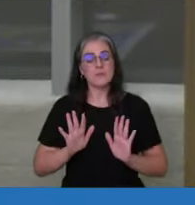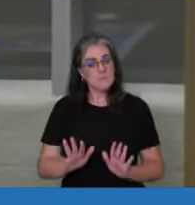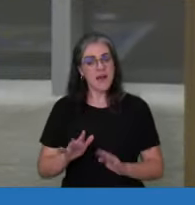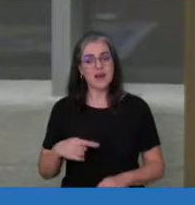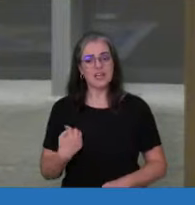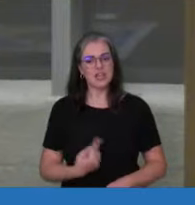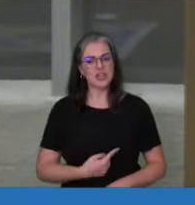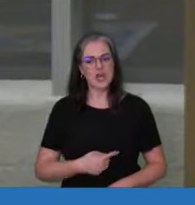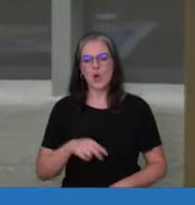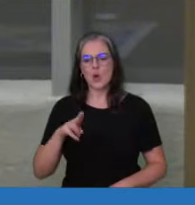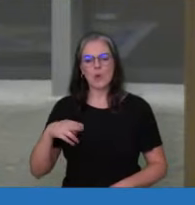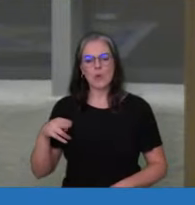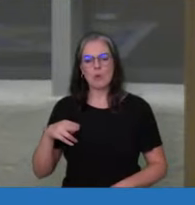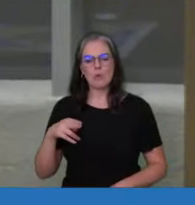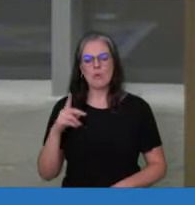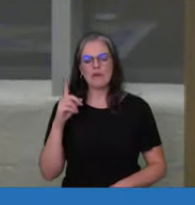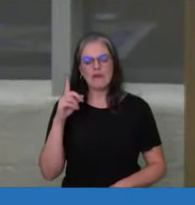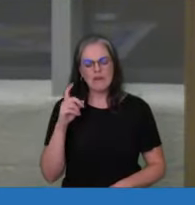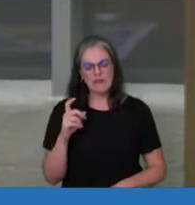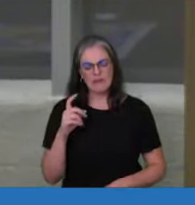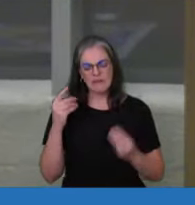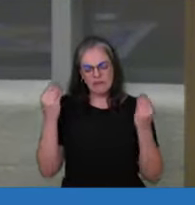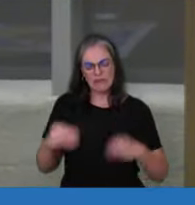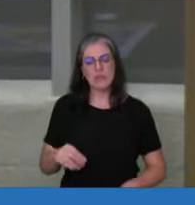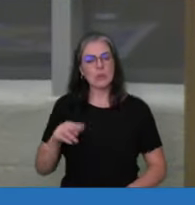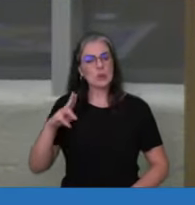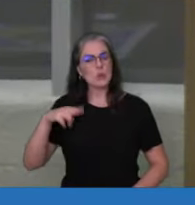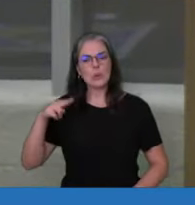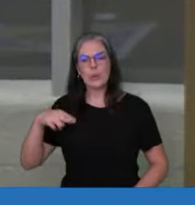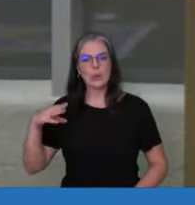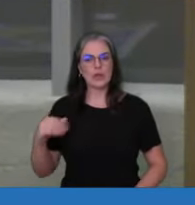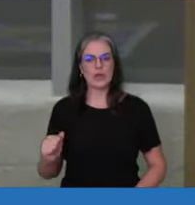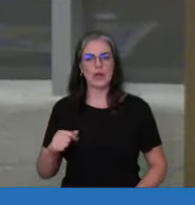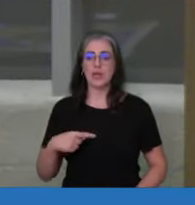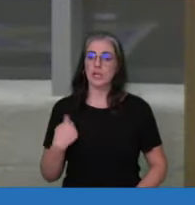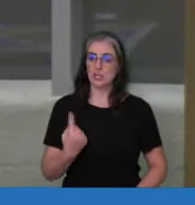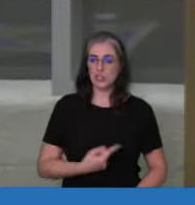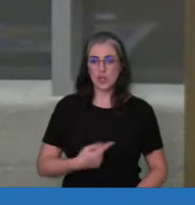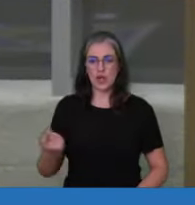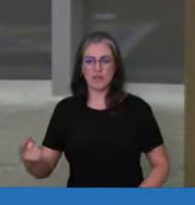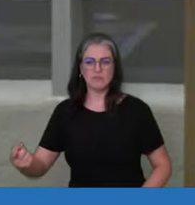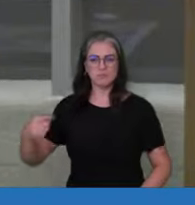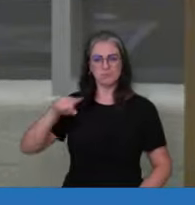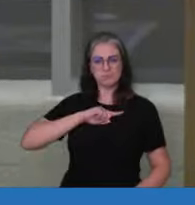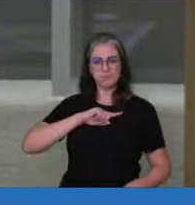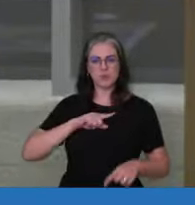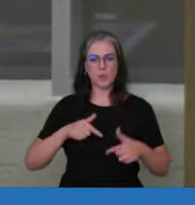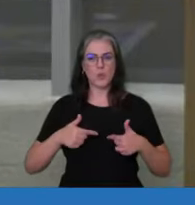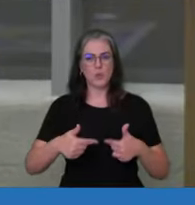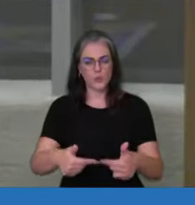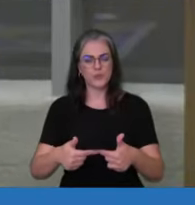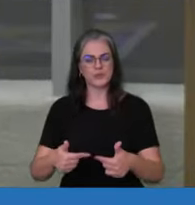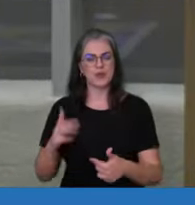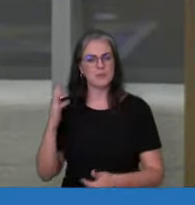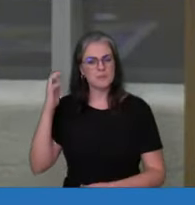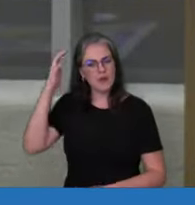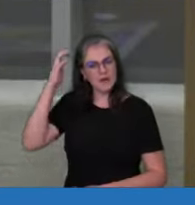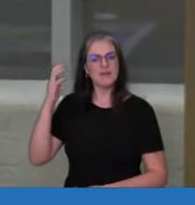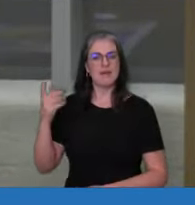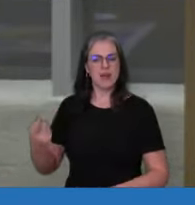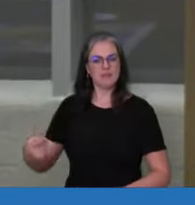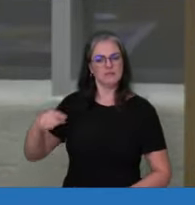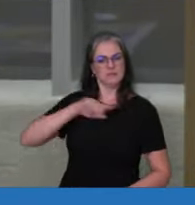não abaixamos a cabeça em nem um minuto. Nós somos semente da luta histórica que é Marielle Franco.